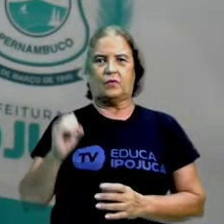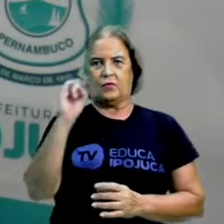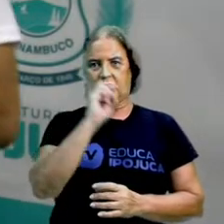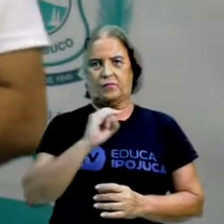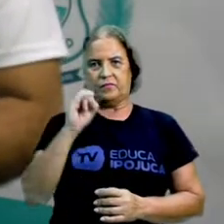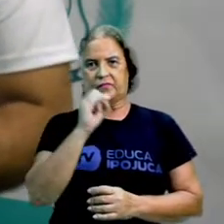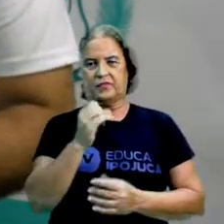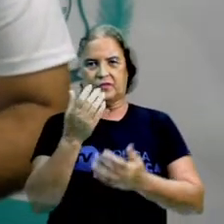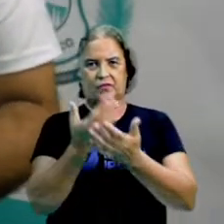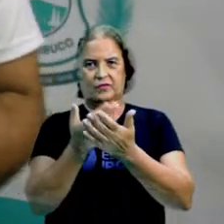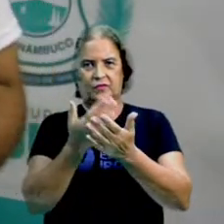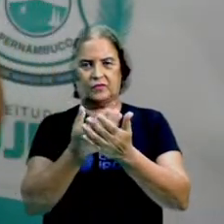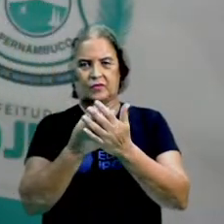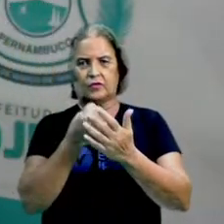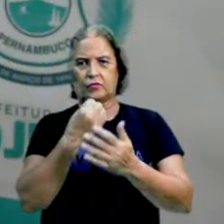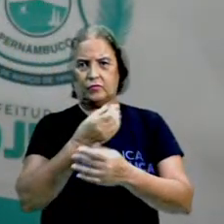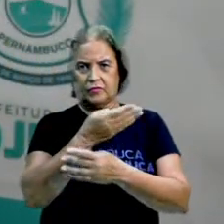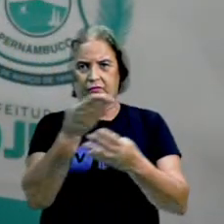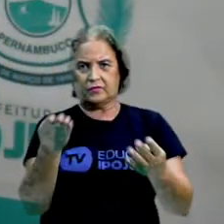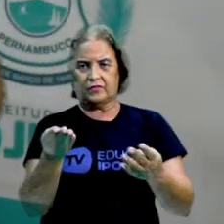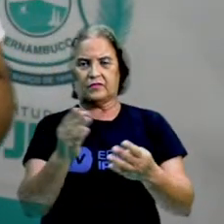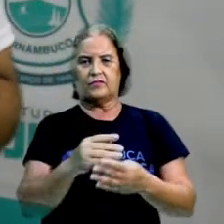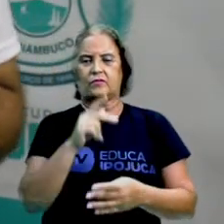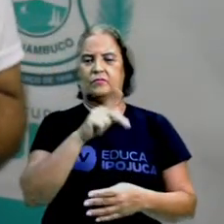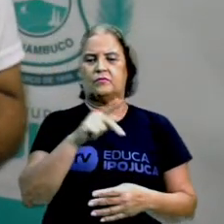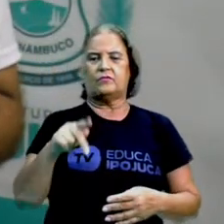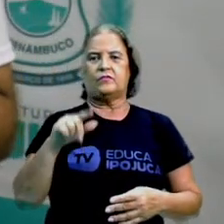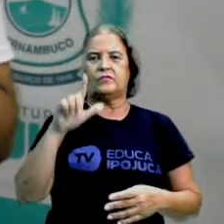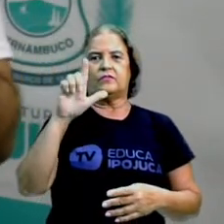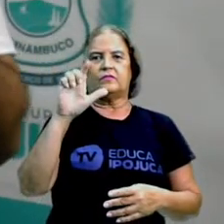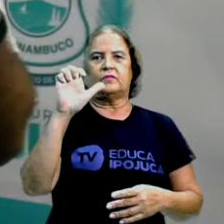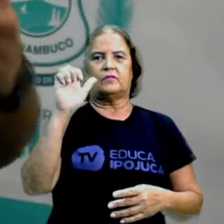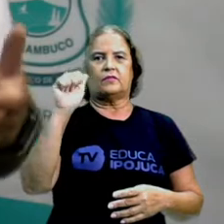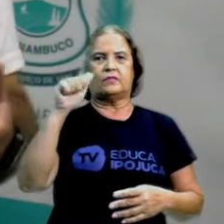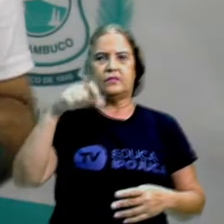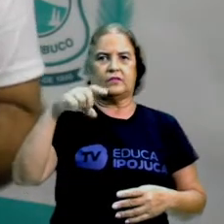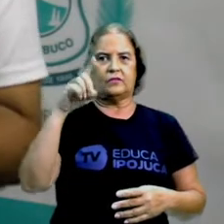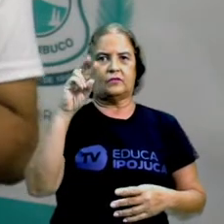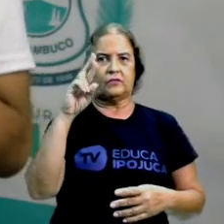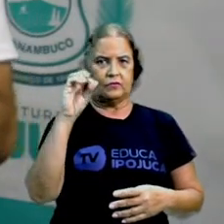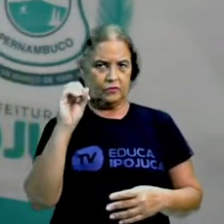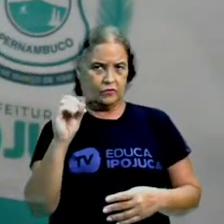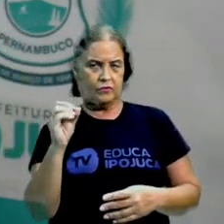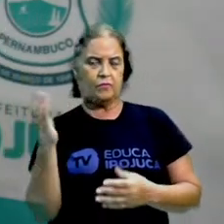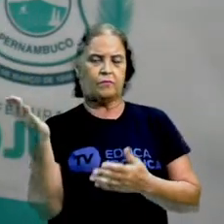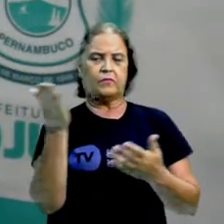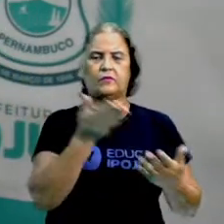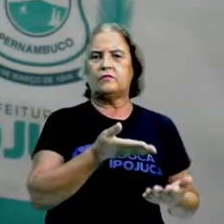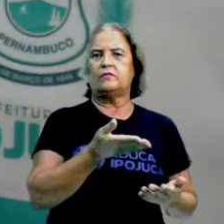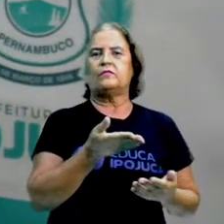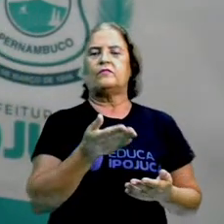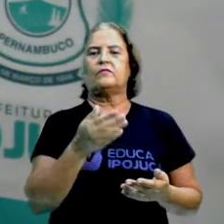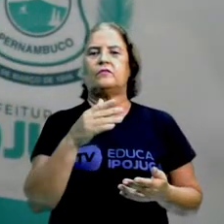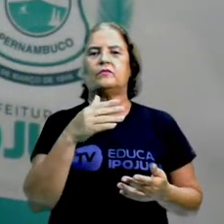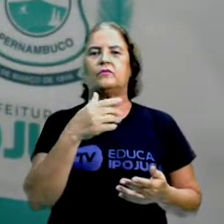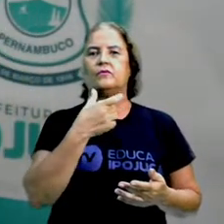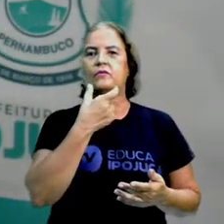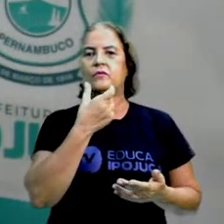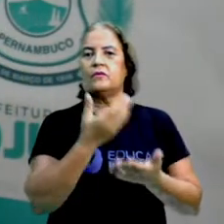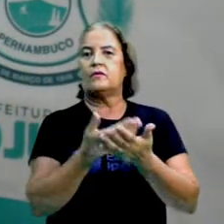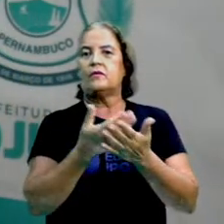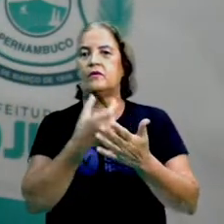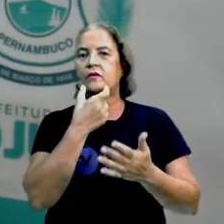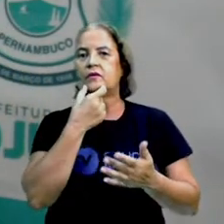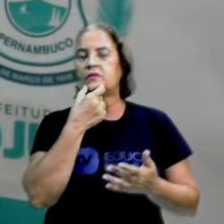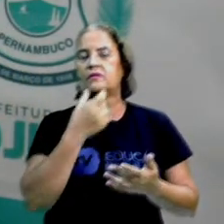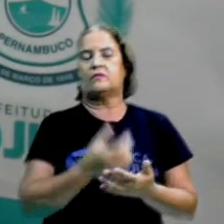Hello, students! Como vocês estão? Aqui é o Teacher Leandro e sejam bem-vindos a mais uma aula de língua inglesa. Hoje